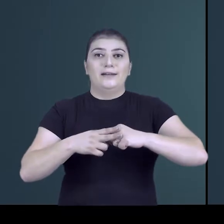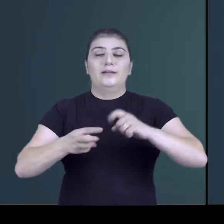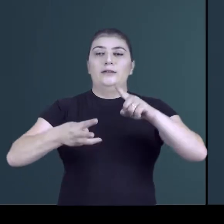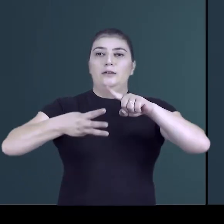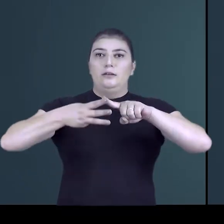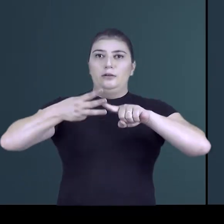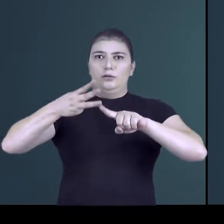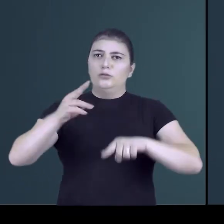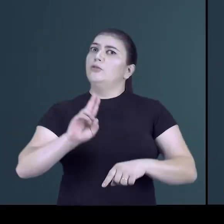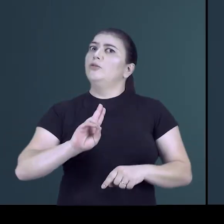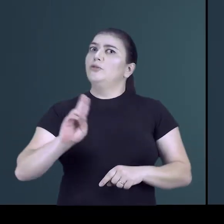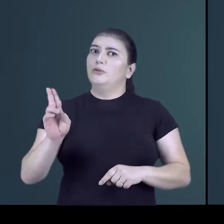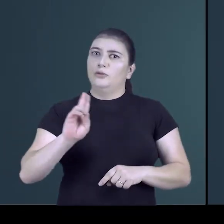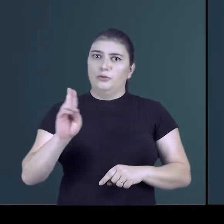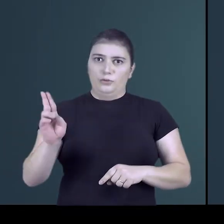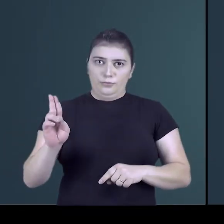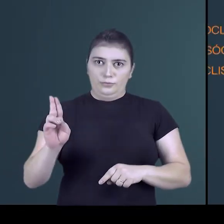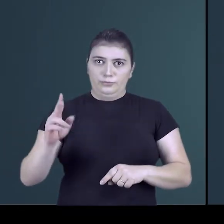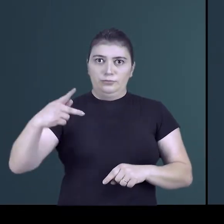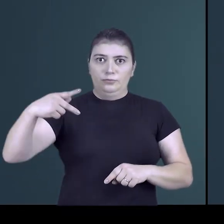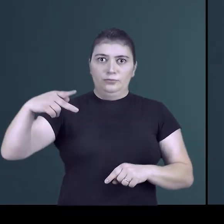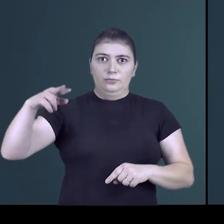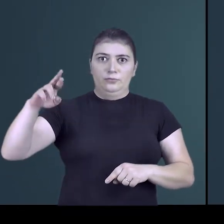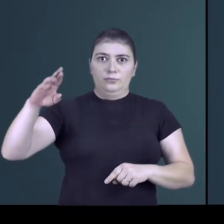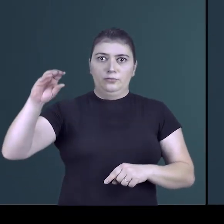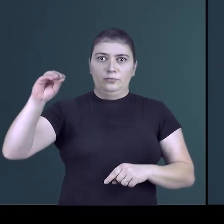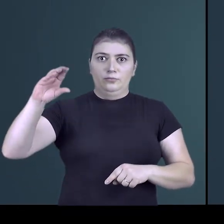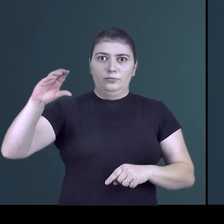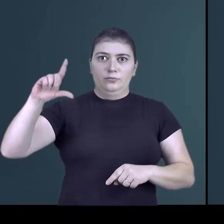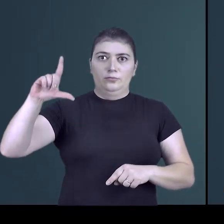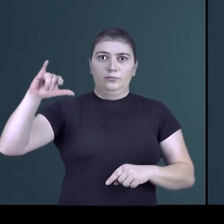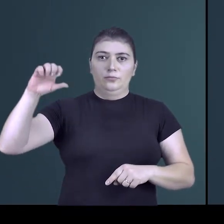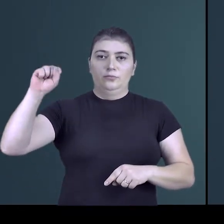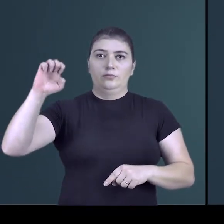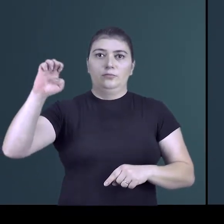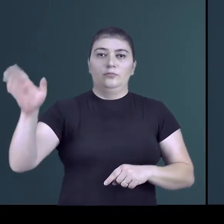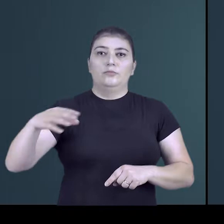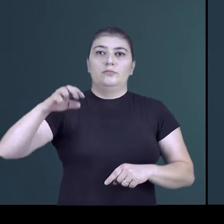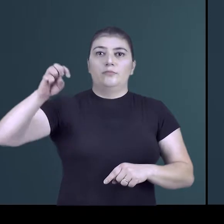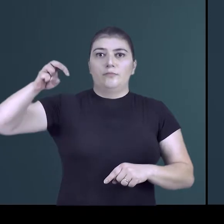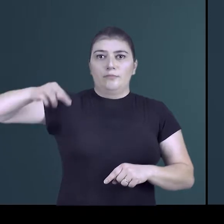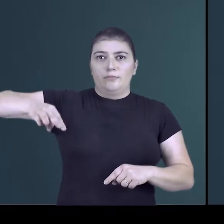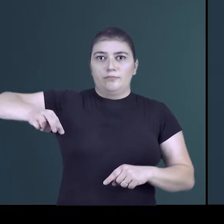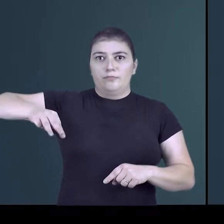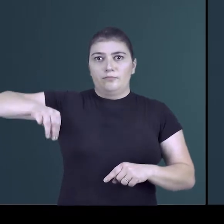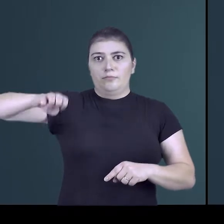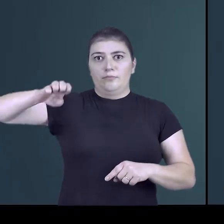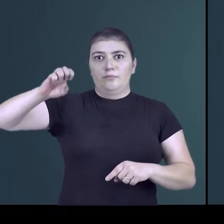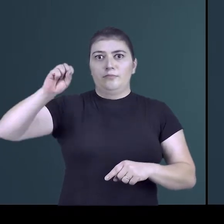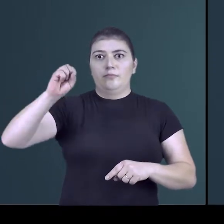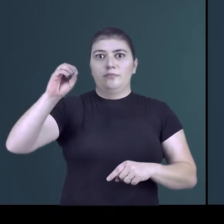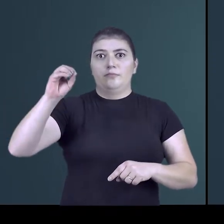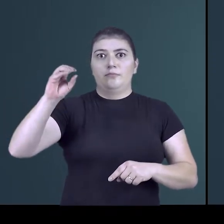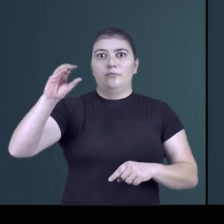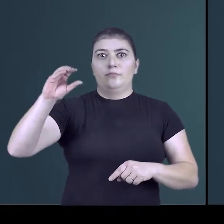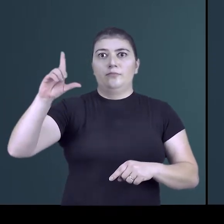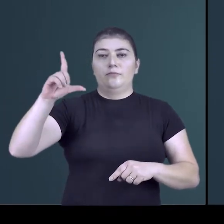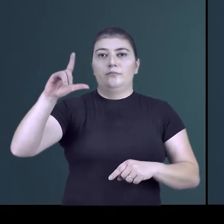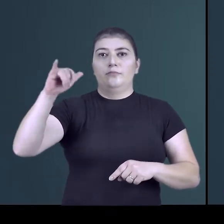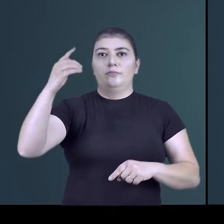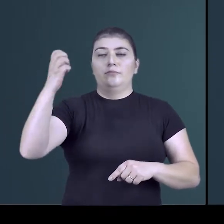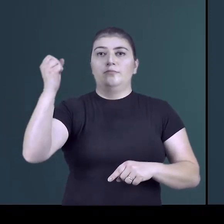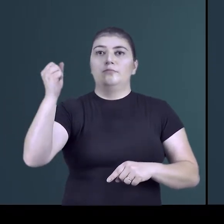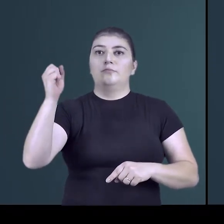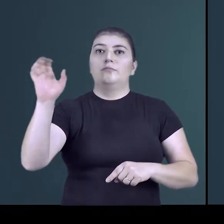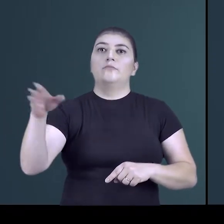as 3 nomenclaturas, próclise, mesóclise e ênclise. Lembrar que não é o